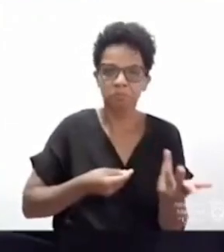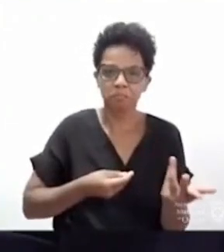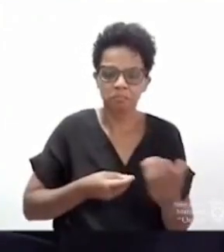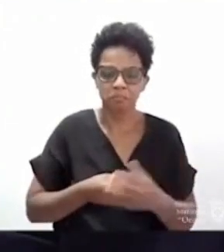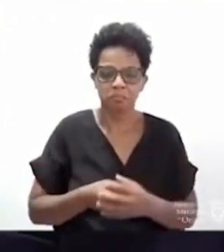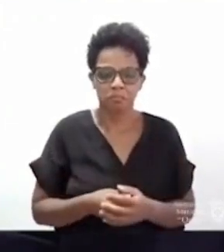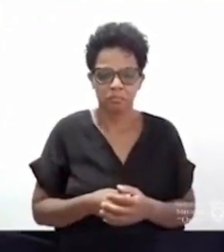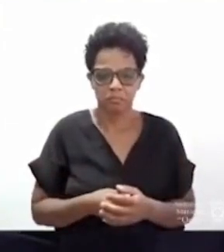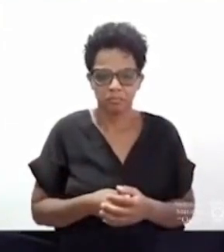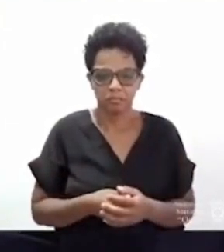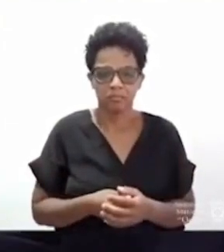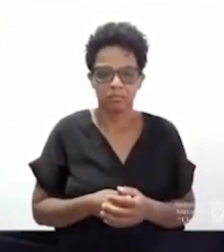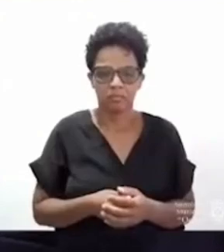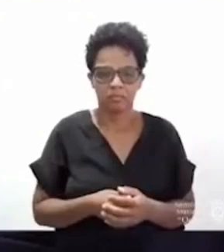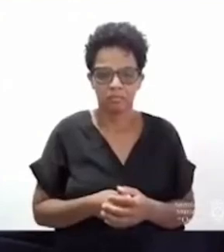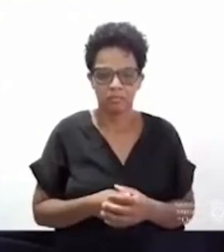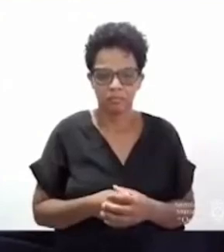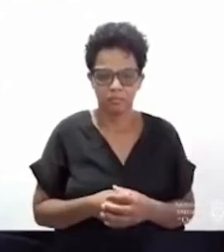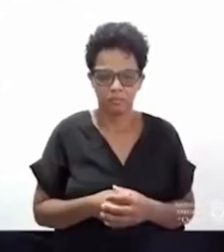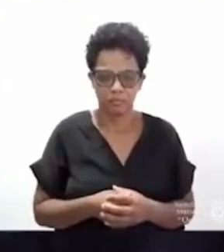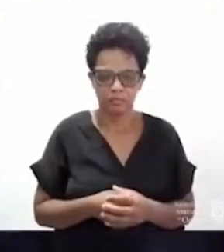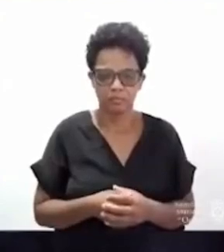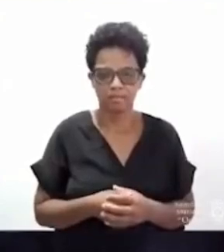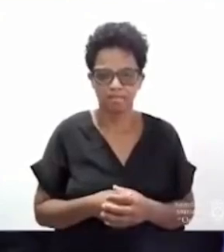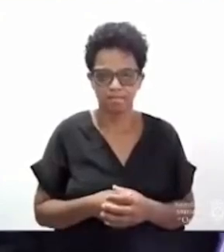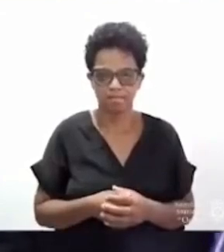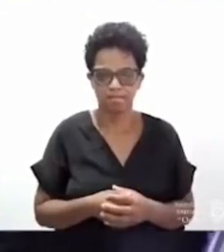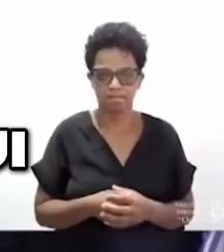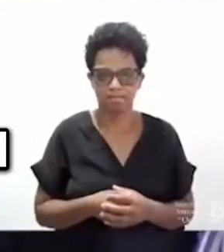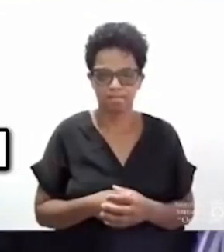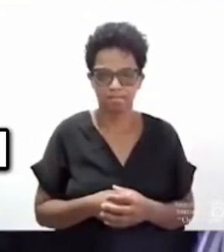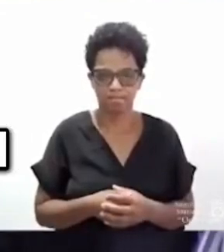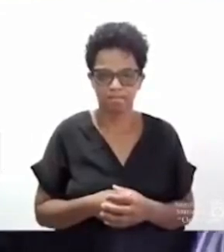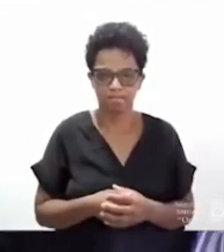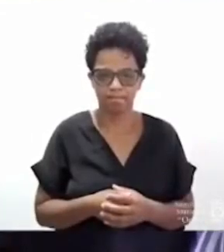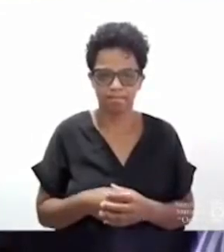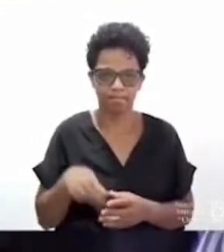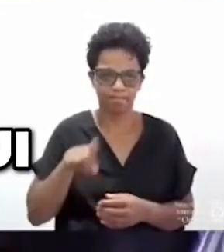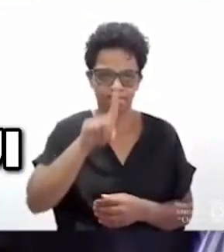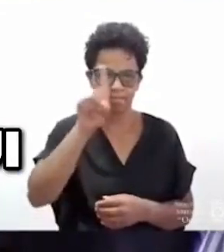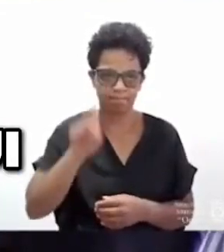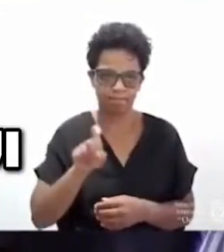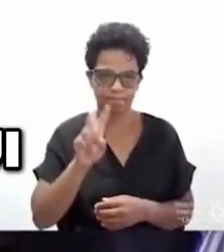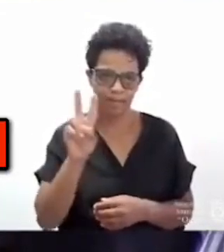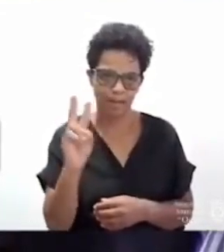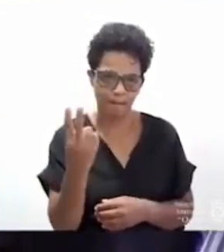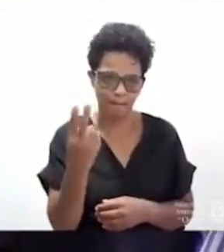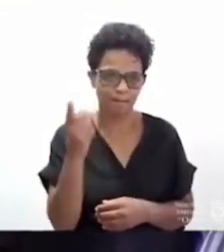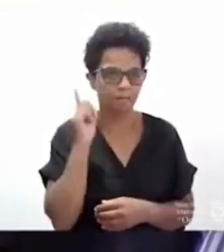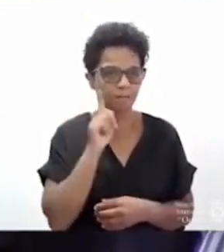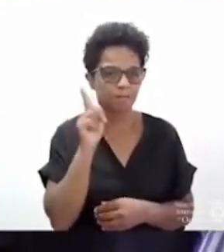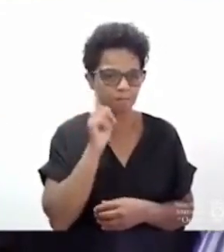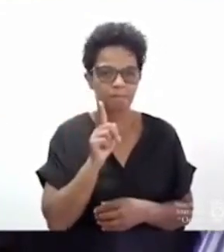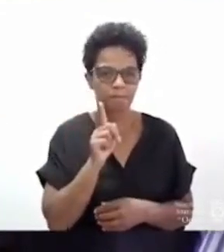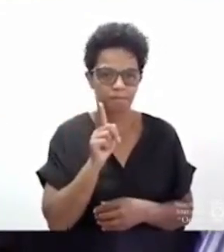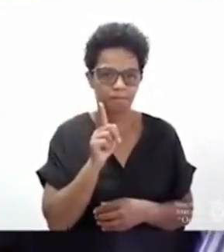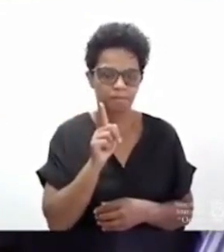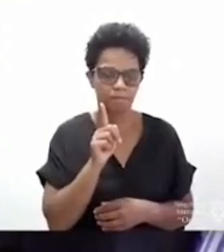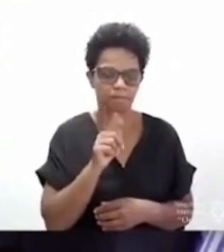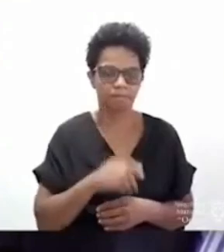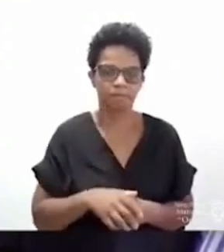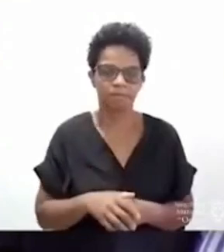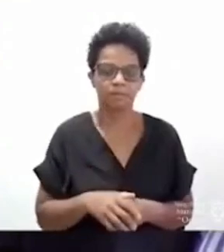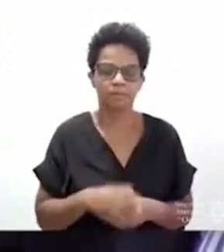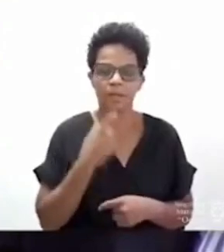há duas questões que me parecem ser relevantes daqui colocar. A